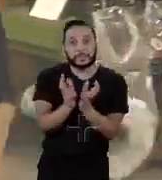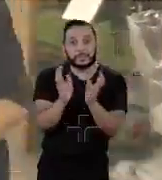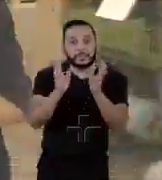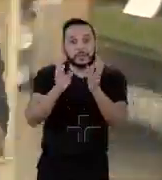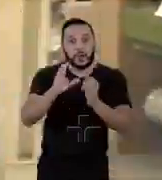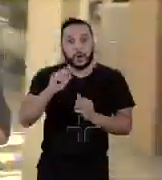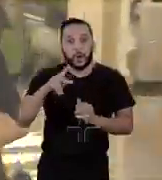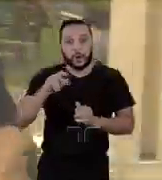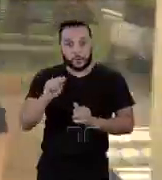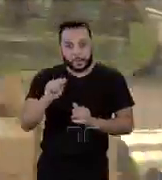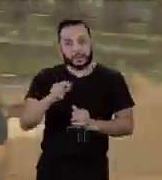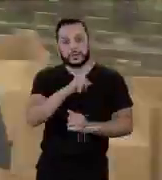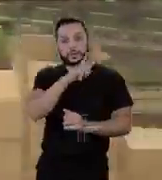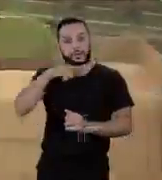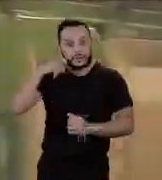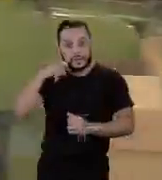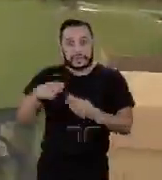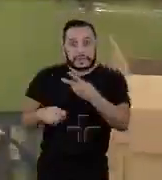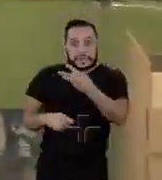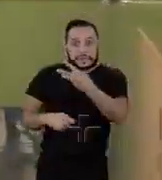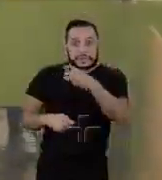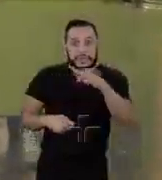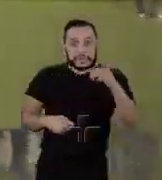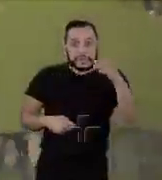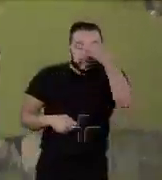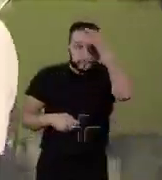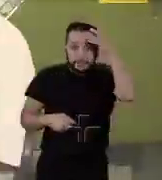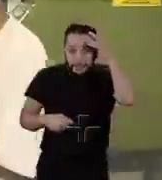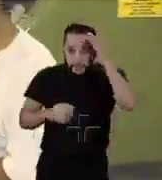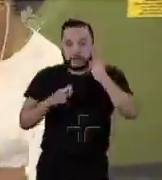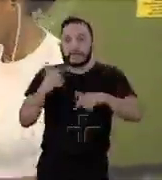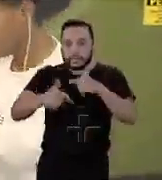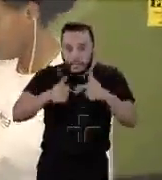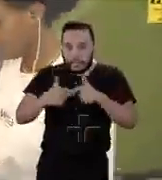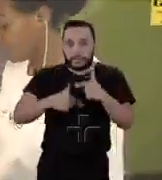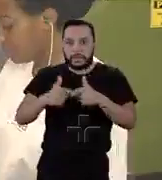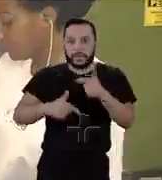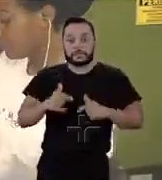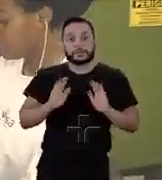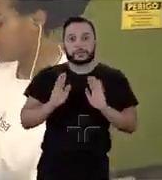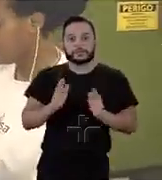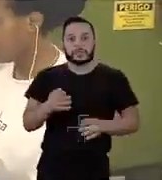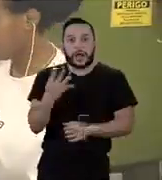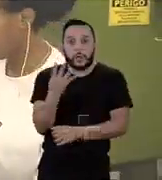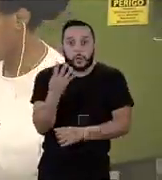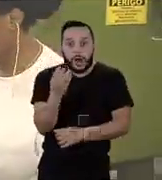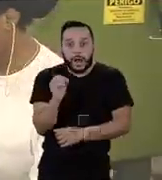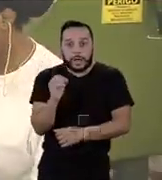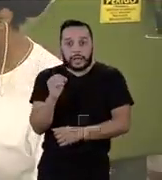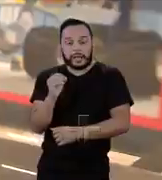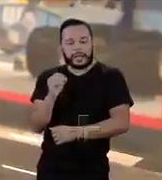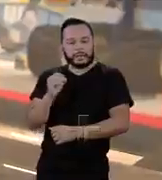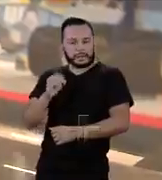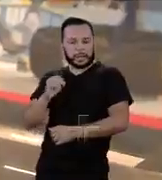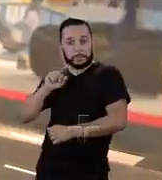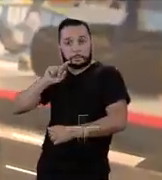campo. E o time não para. 40 milhões de cromos são produzidos dia e noite.